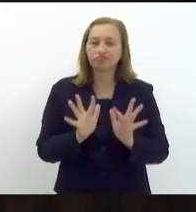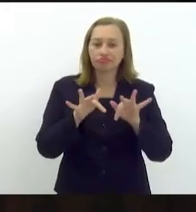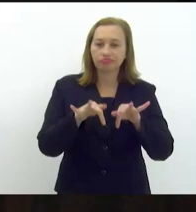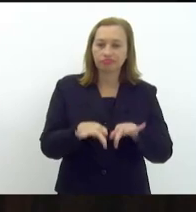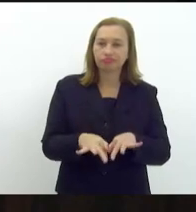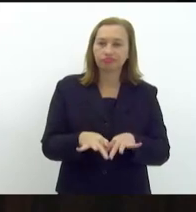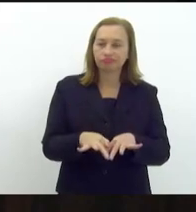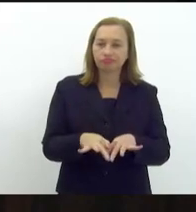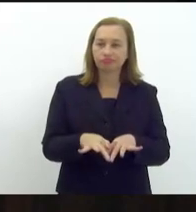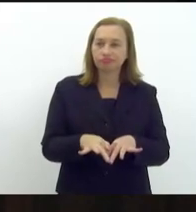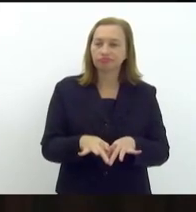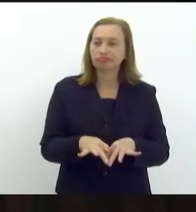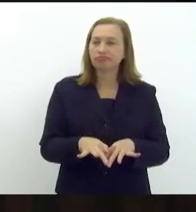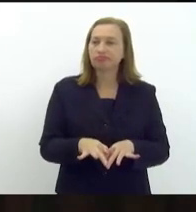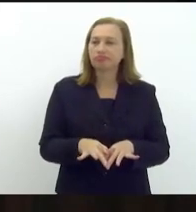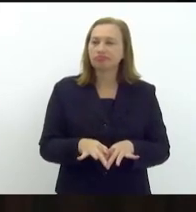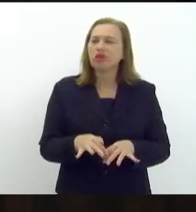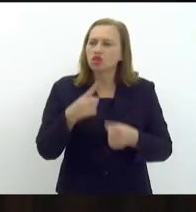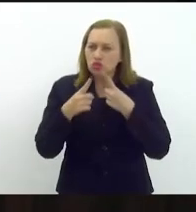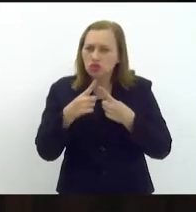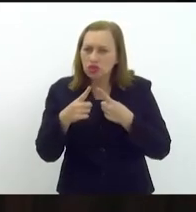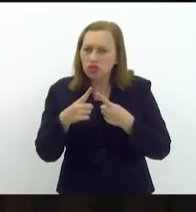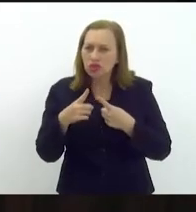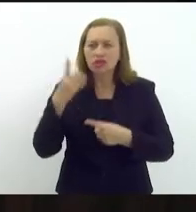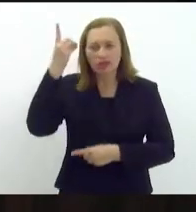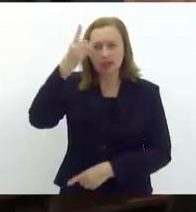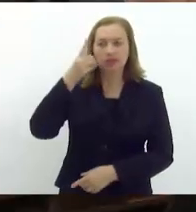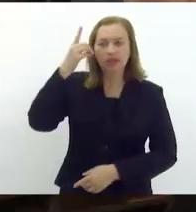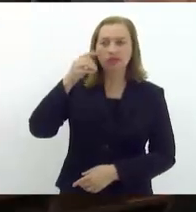discutir deputado